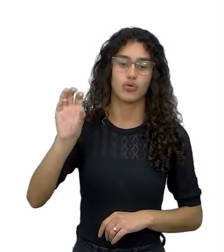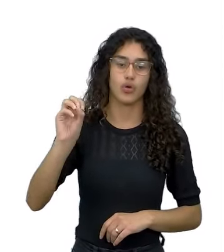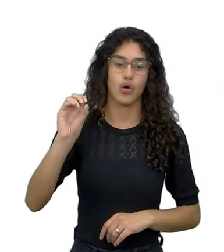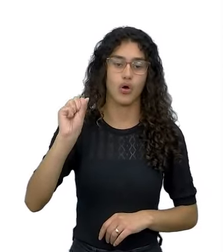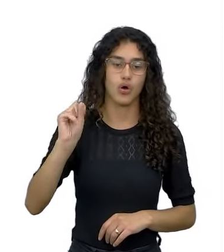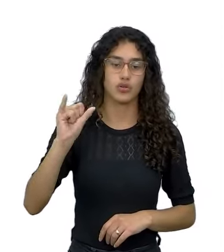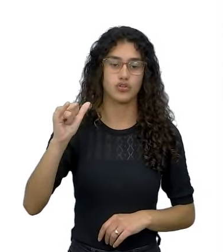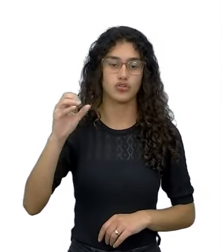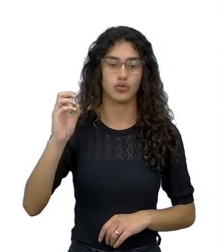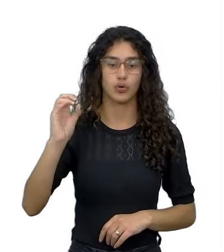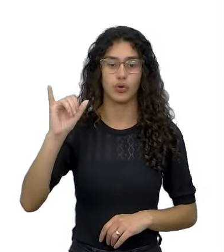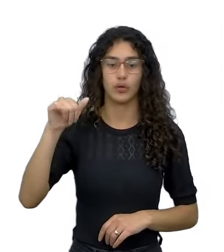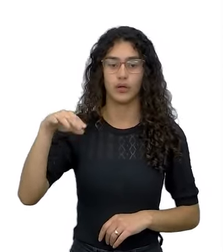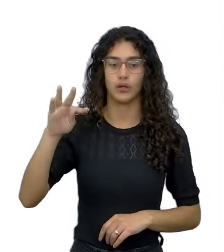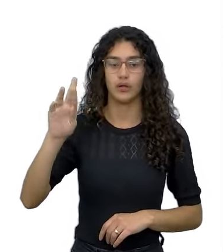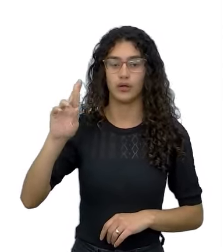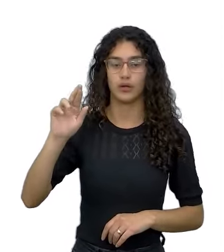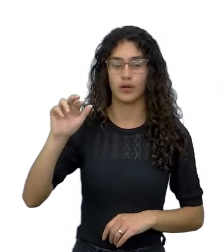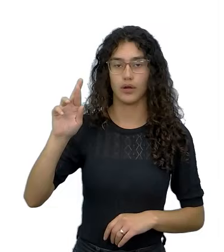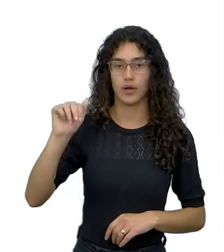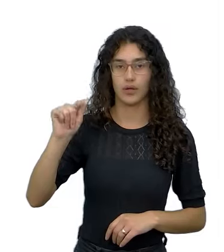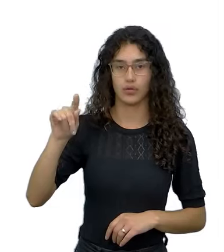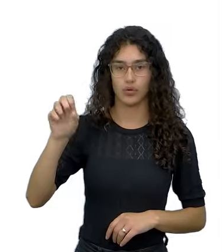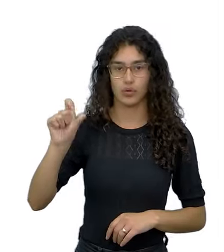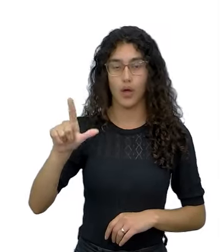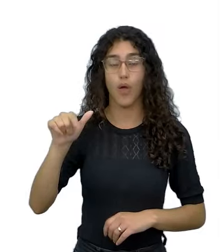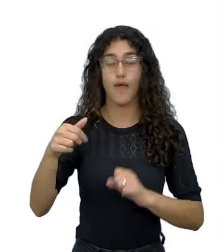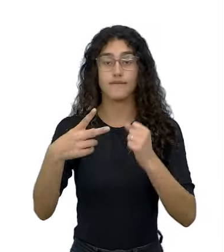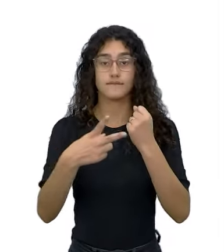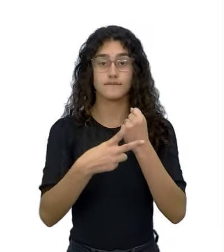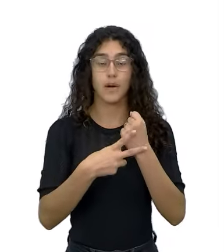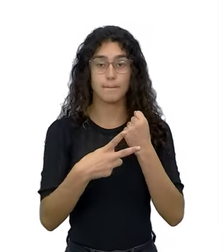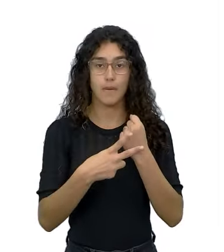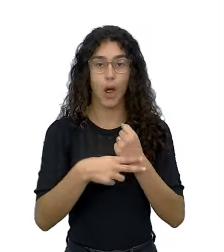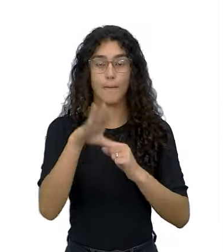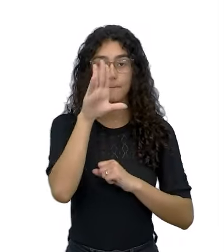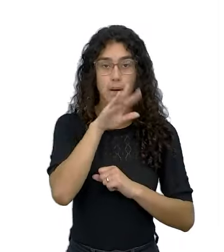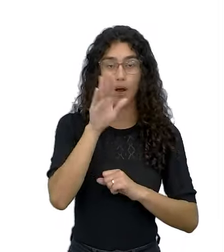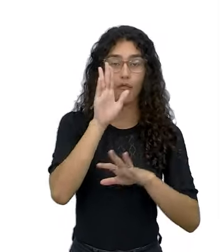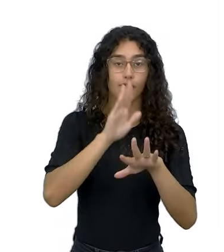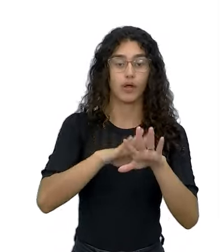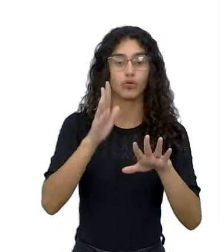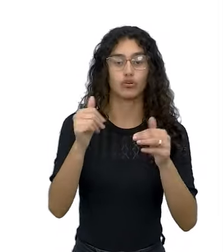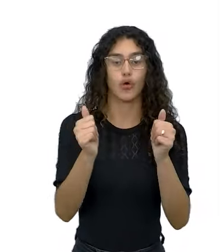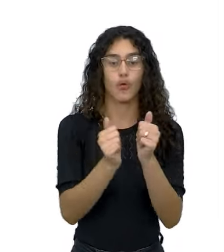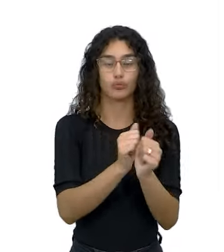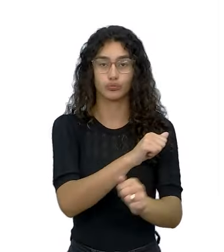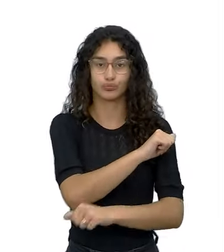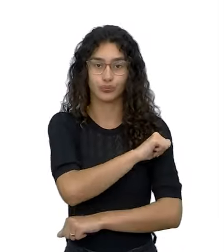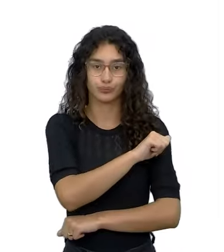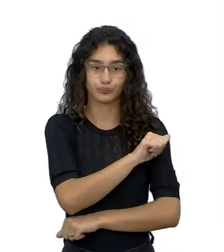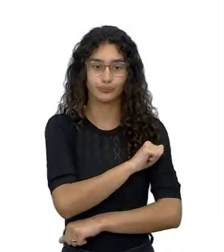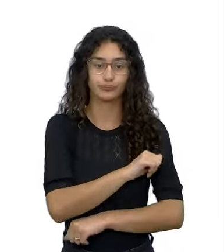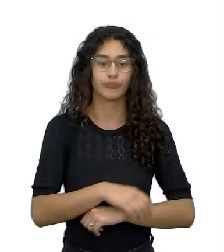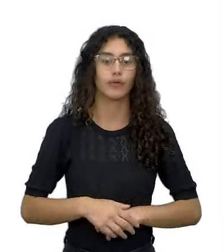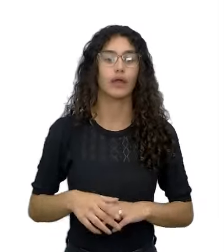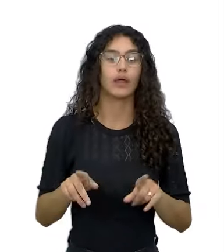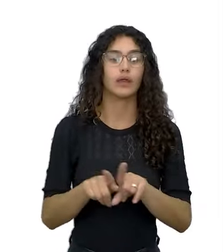ações verbais, né, que são trabalhadas para o nosso estudante também. E temos aí, então, o